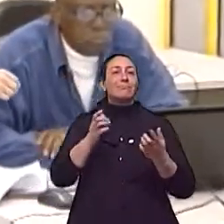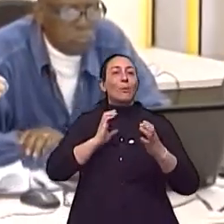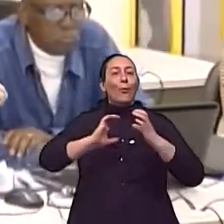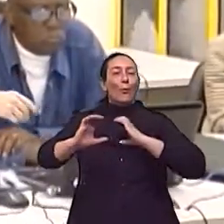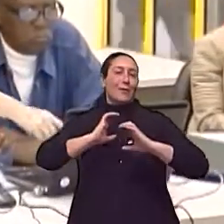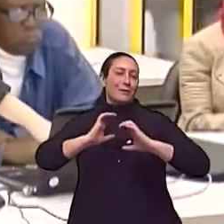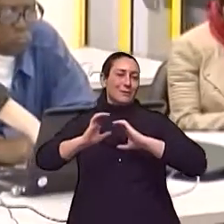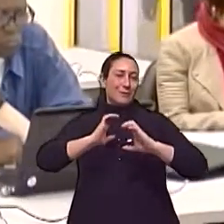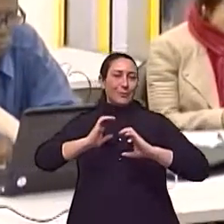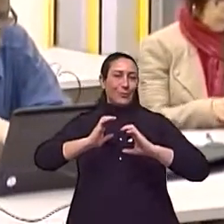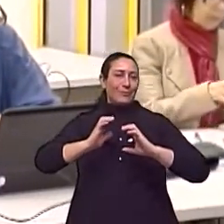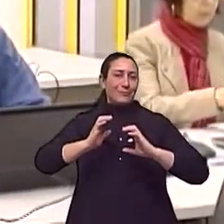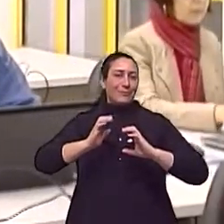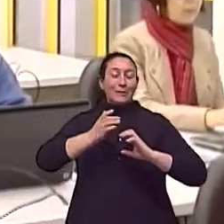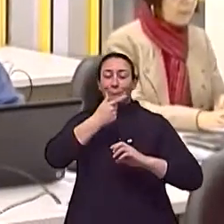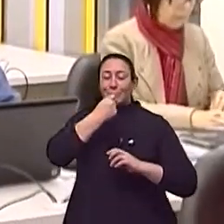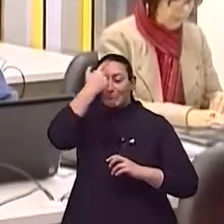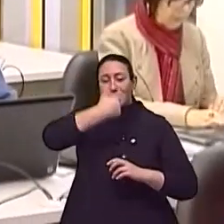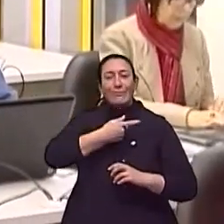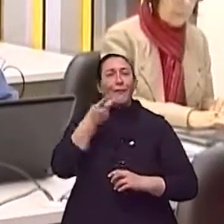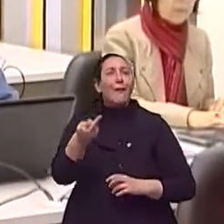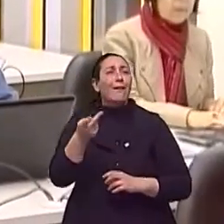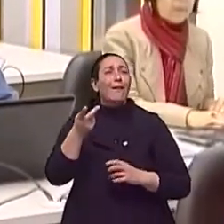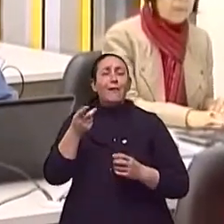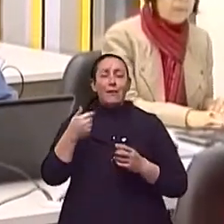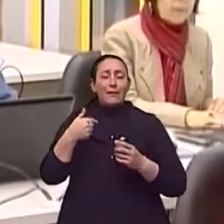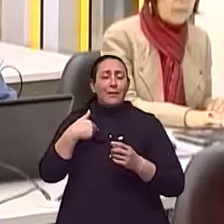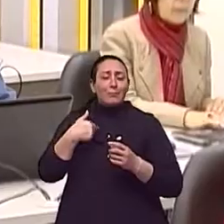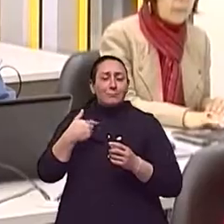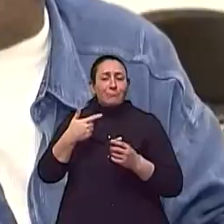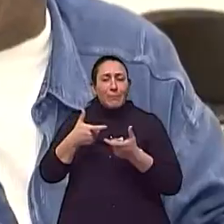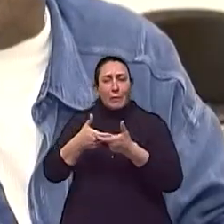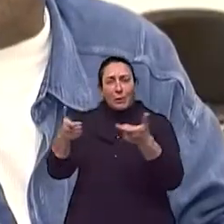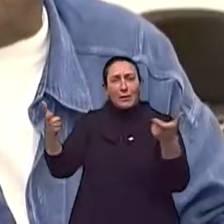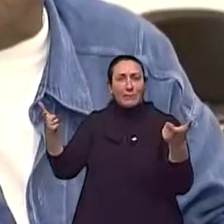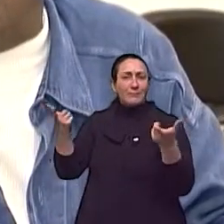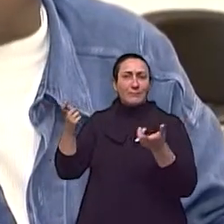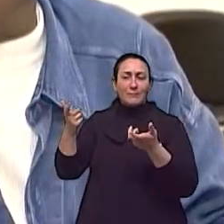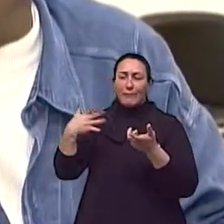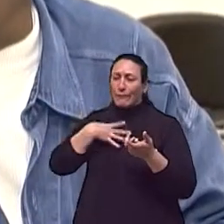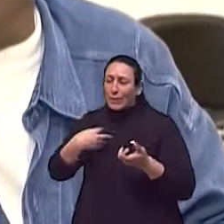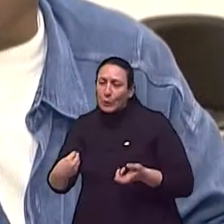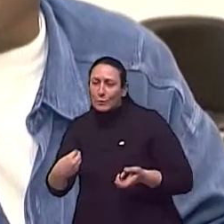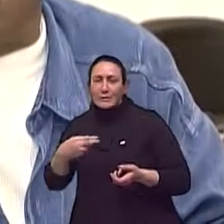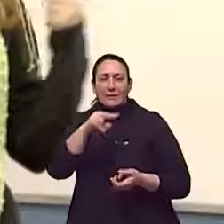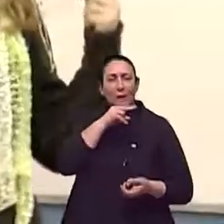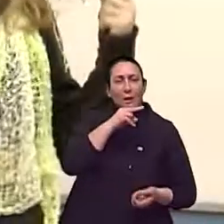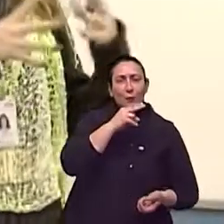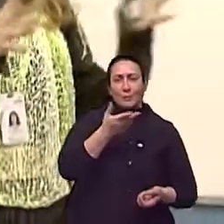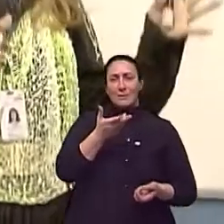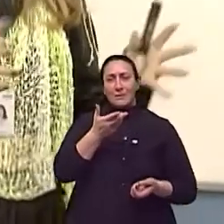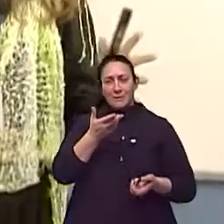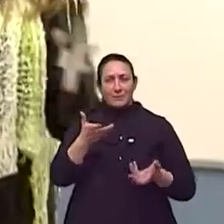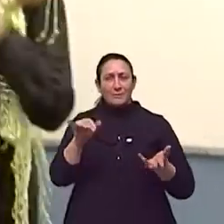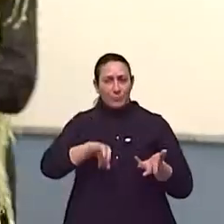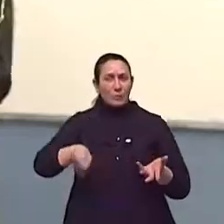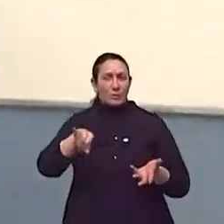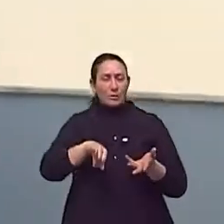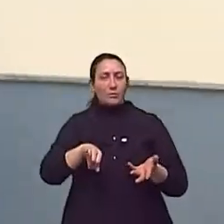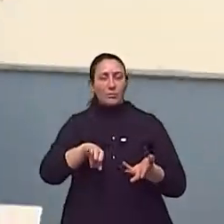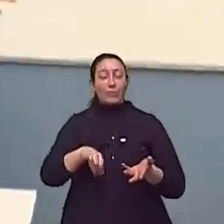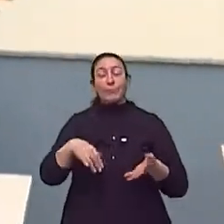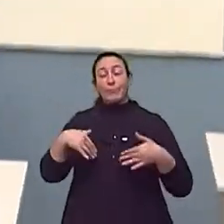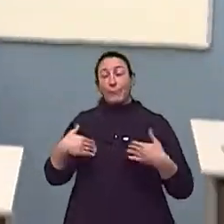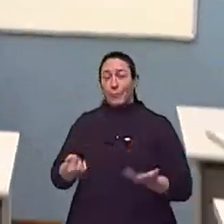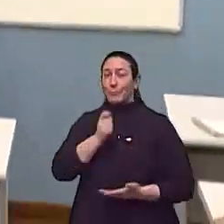tinha com as pessoas que tem que são A grande maioria filhos netos genro o carin